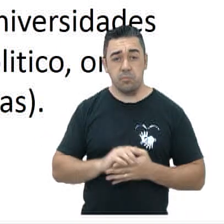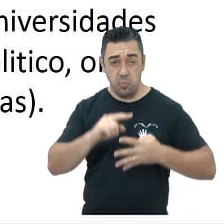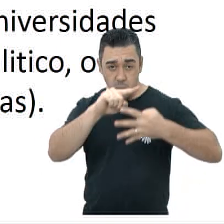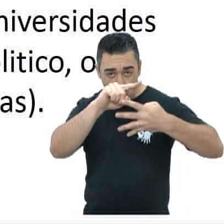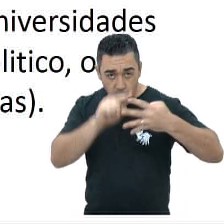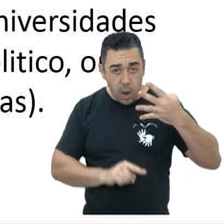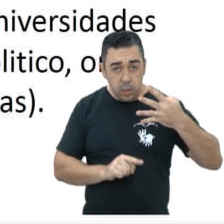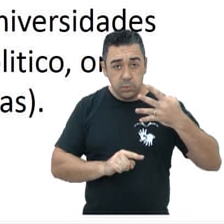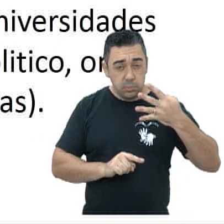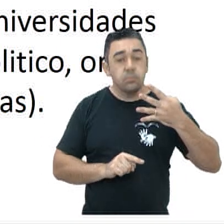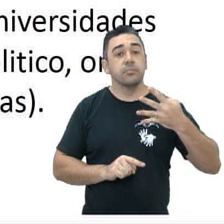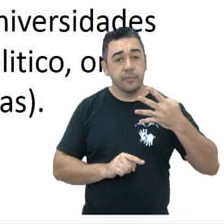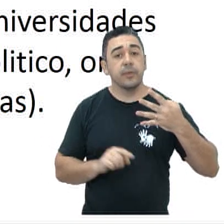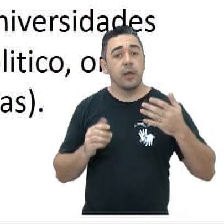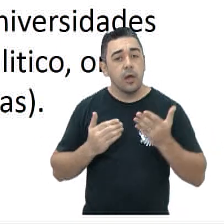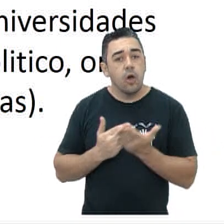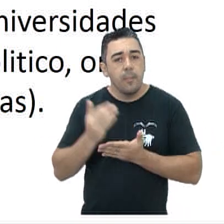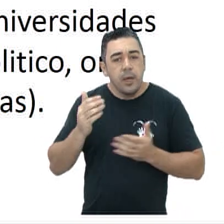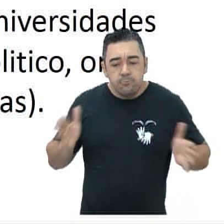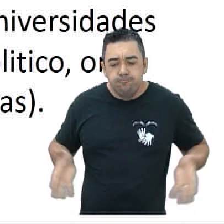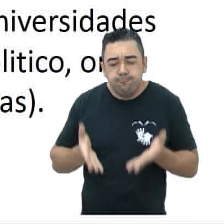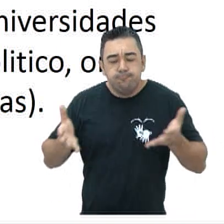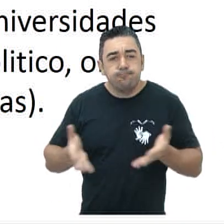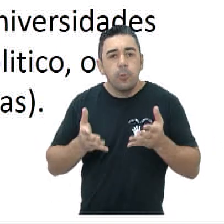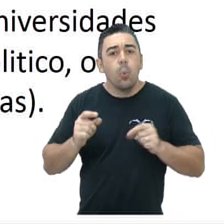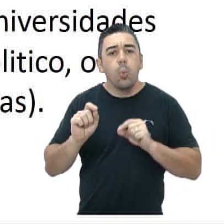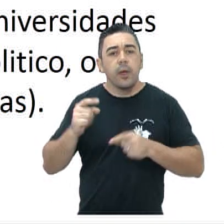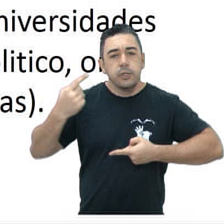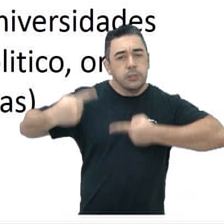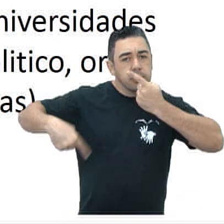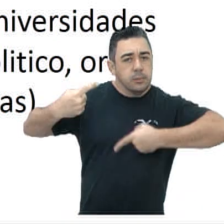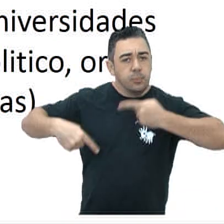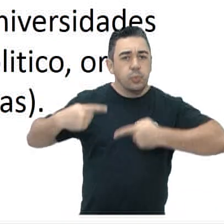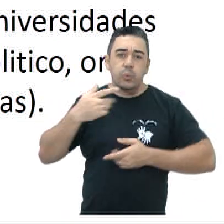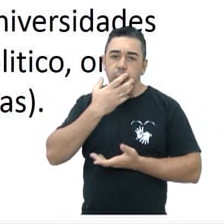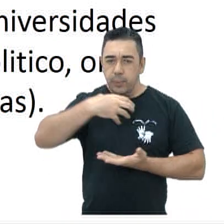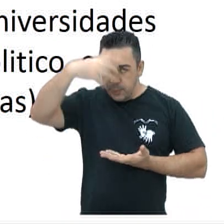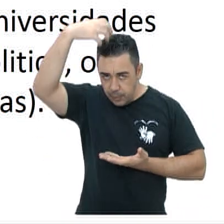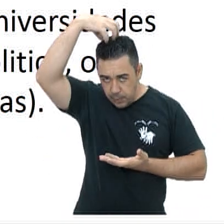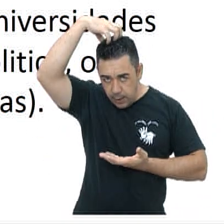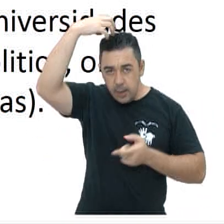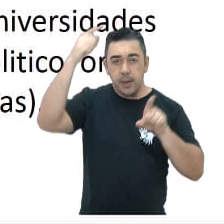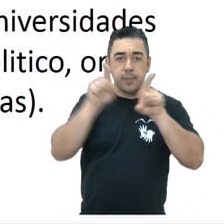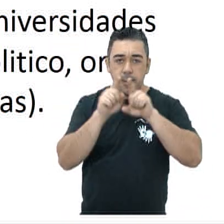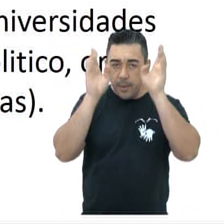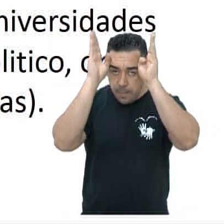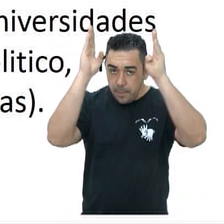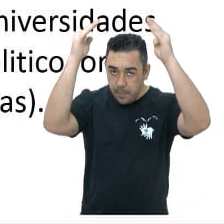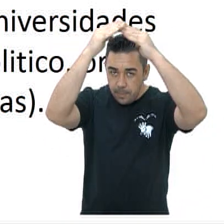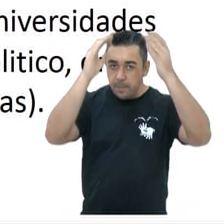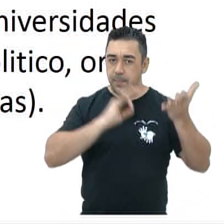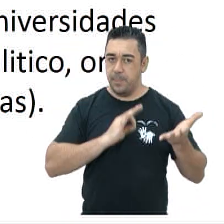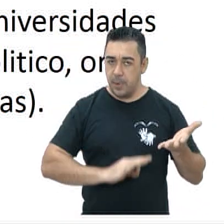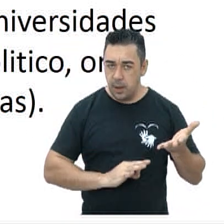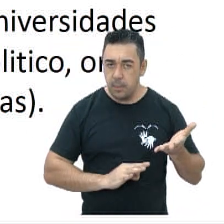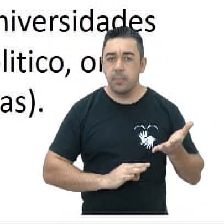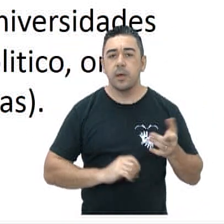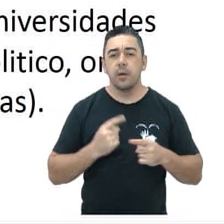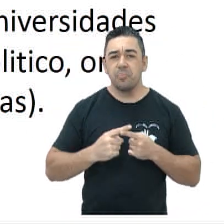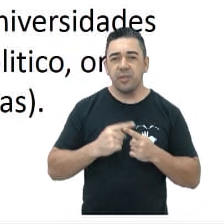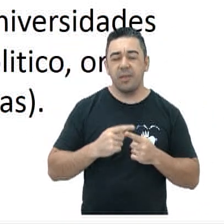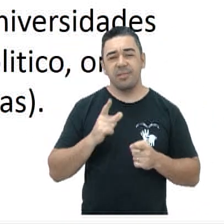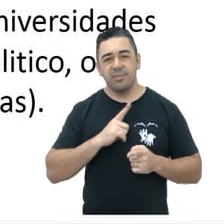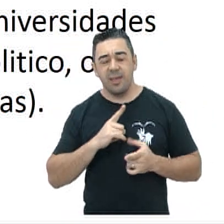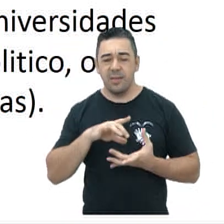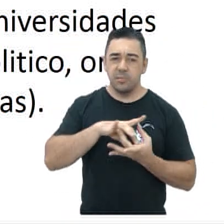Né? Ela vai ser impulsionada pela disputa entre reis e papas, né, que é a questão de